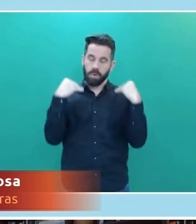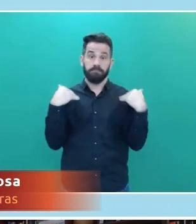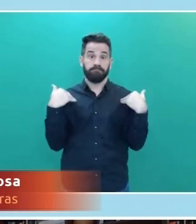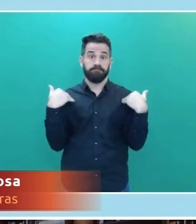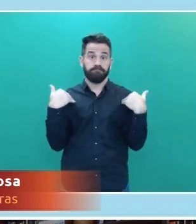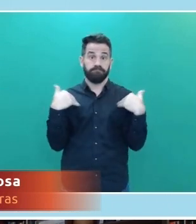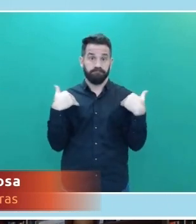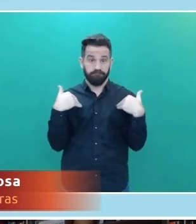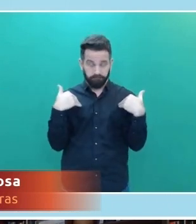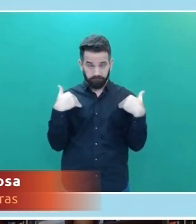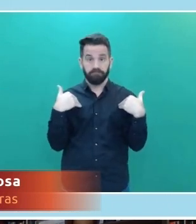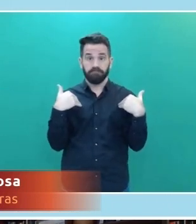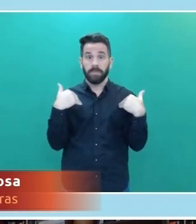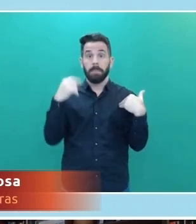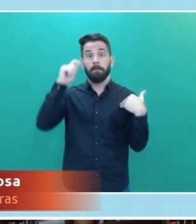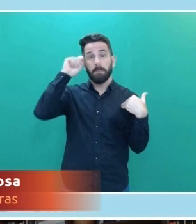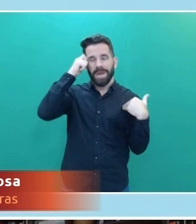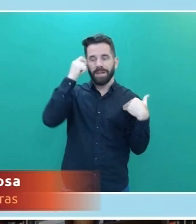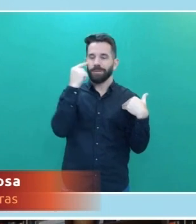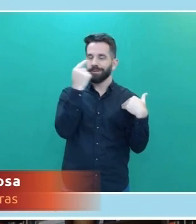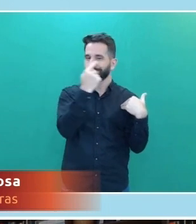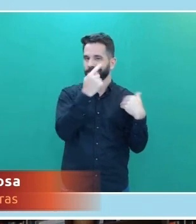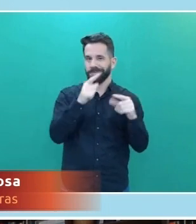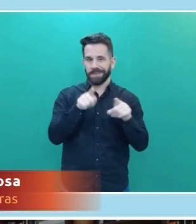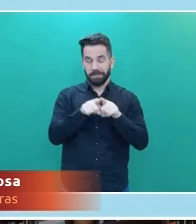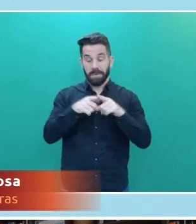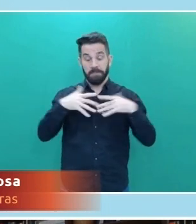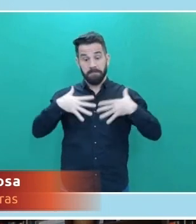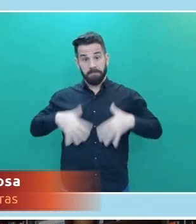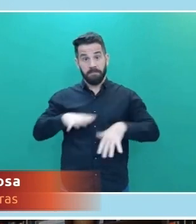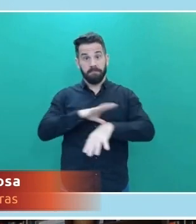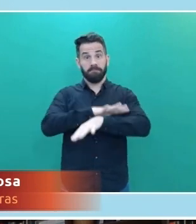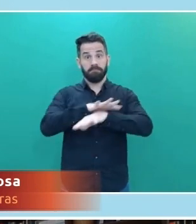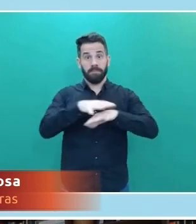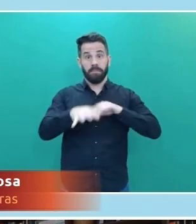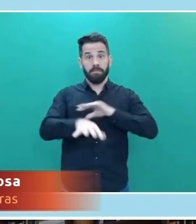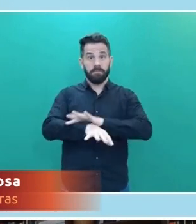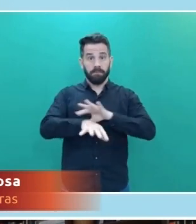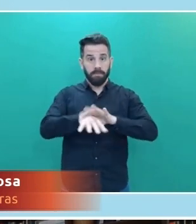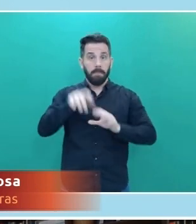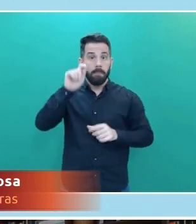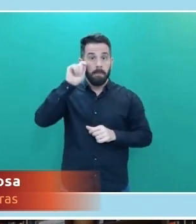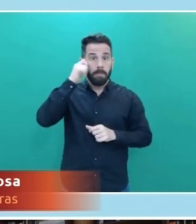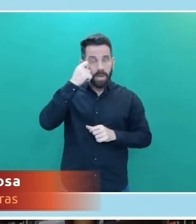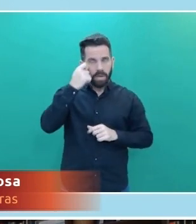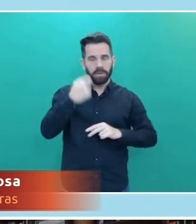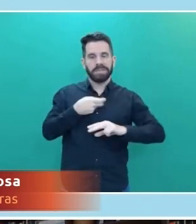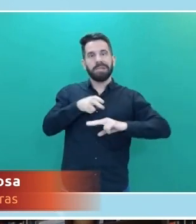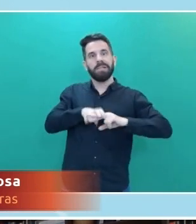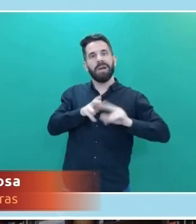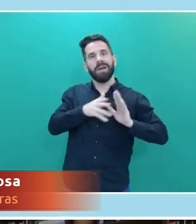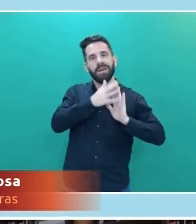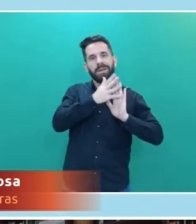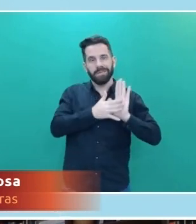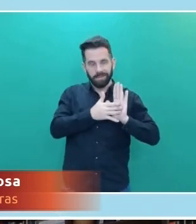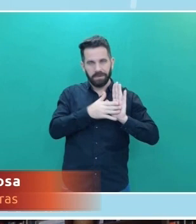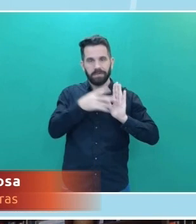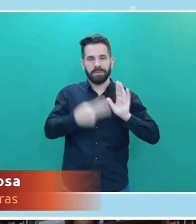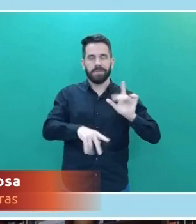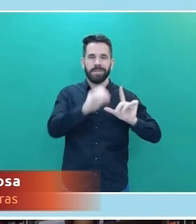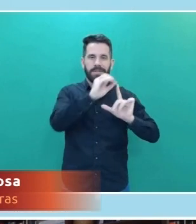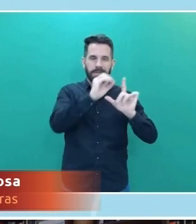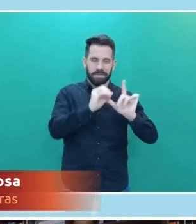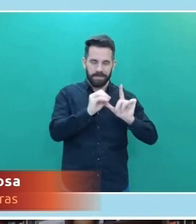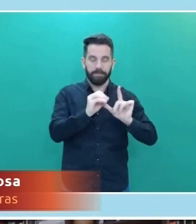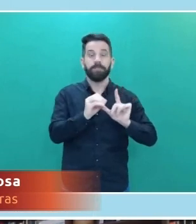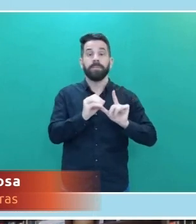também escuros, visto uma roupa preta e estou sentada na redação da TV UFG. Também vou apresentar o nosso intérprete de Libras